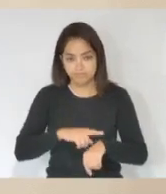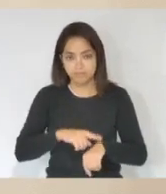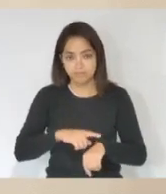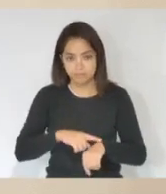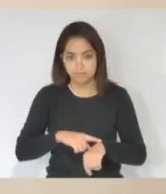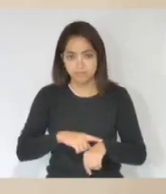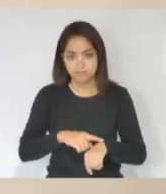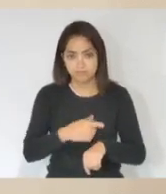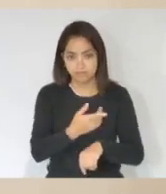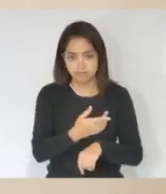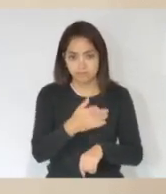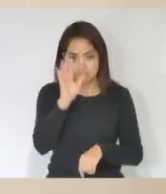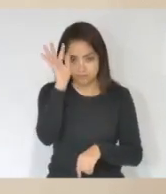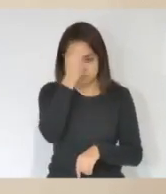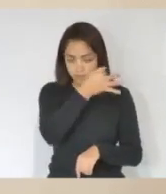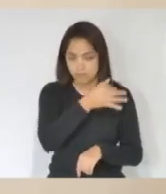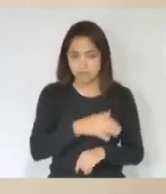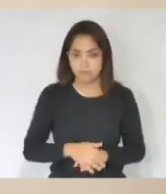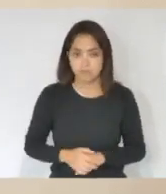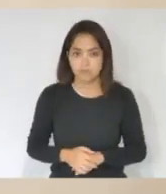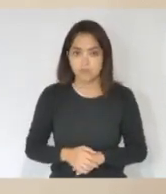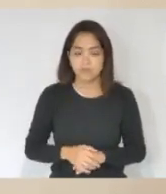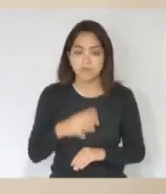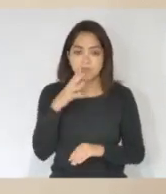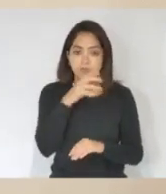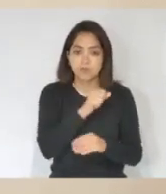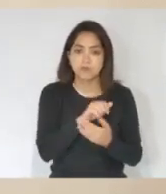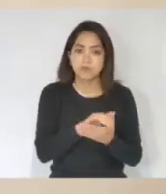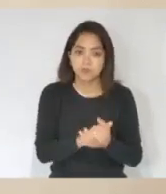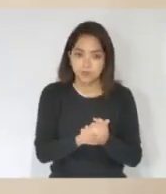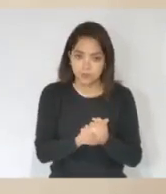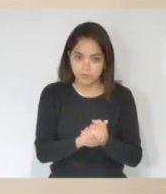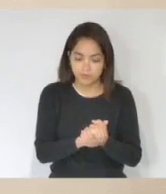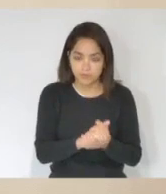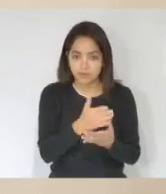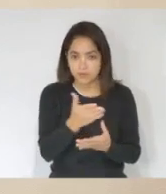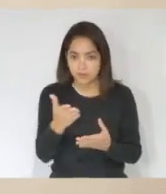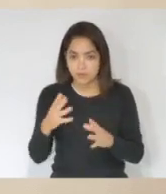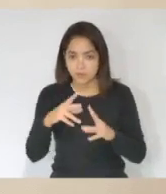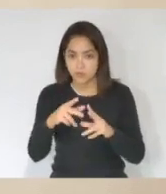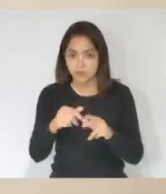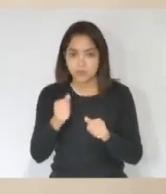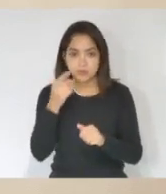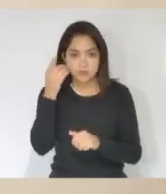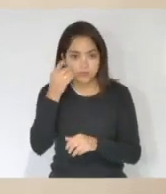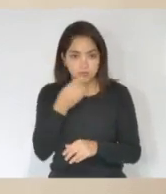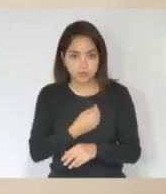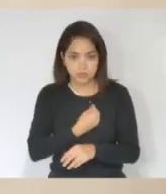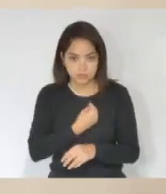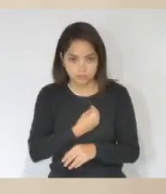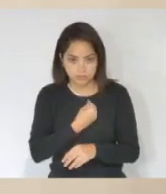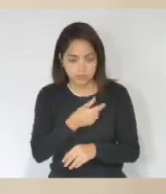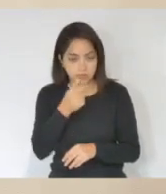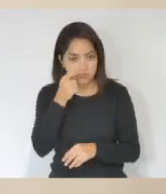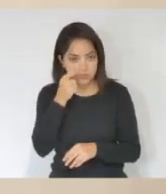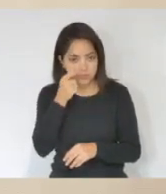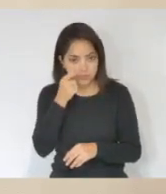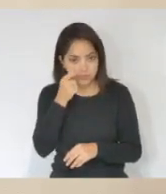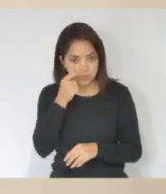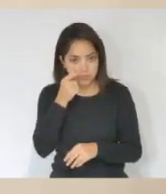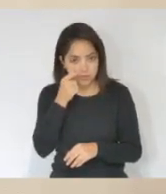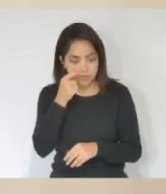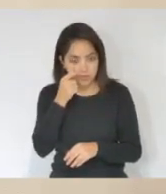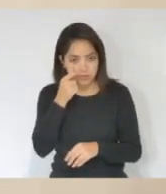deputado Fabiano. Senhor presidente, bem rapidinho, eu quero cumprimentá-lo e a todos os deputados que aqui estão, aos que estão nos acompanhando. Não vou